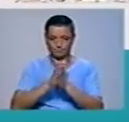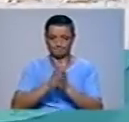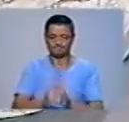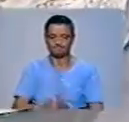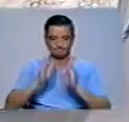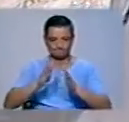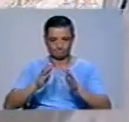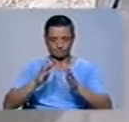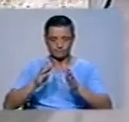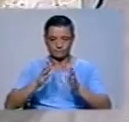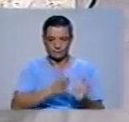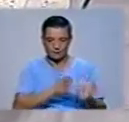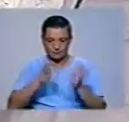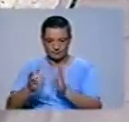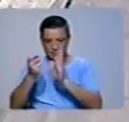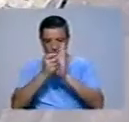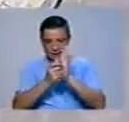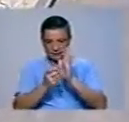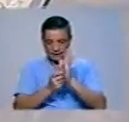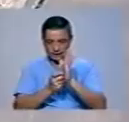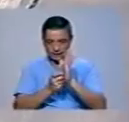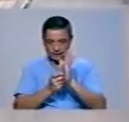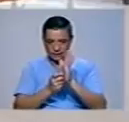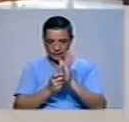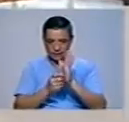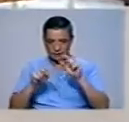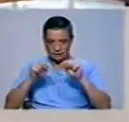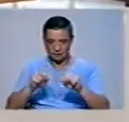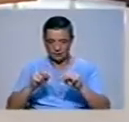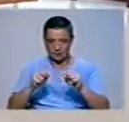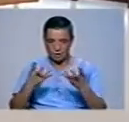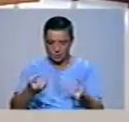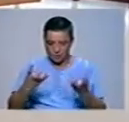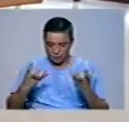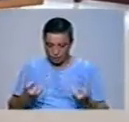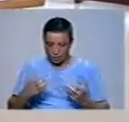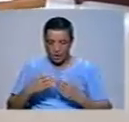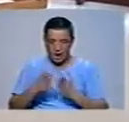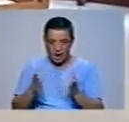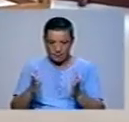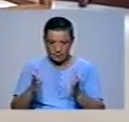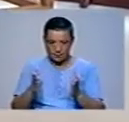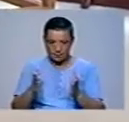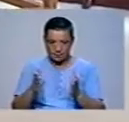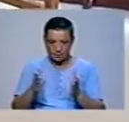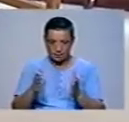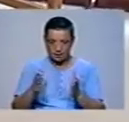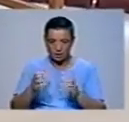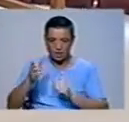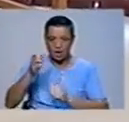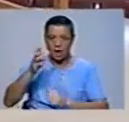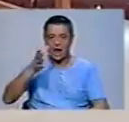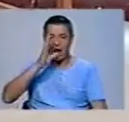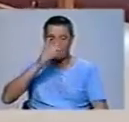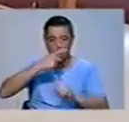Vamos então passar à receita propriamente dita. Eu vou começar por ligar aqui o fogão, vamos colocar a água, já coloquei o